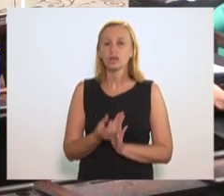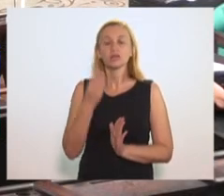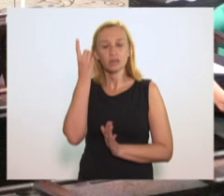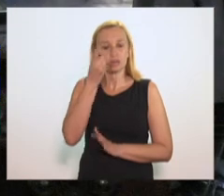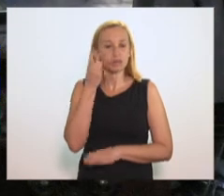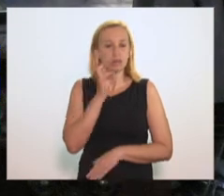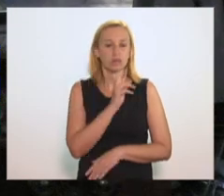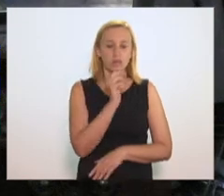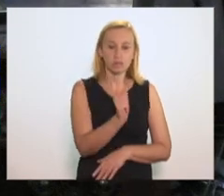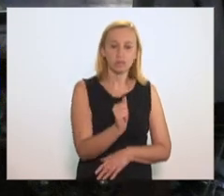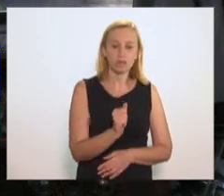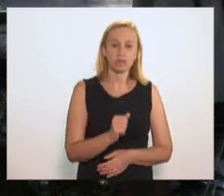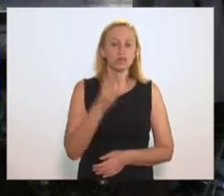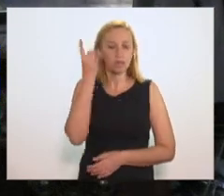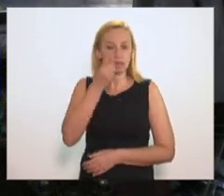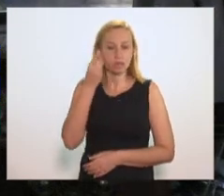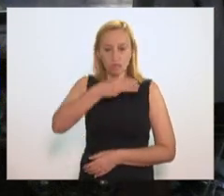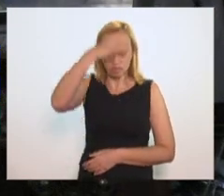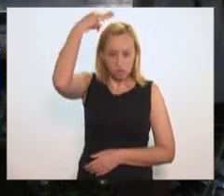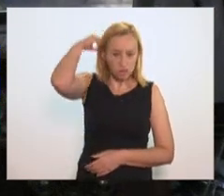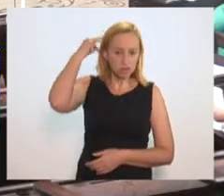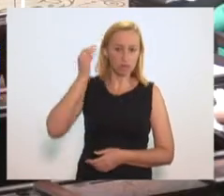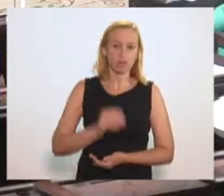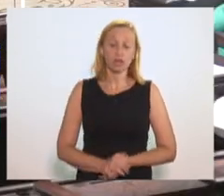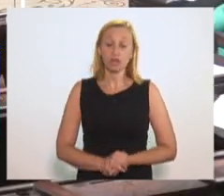deputado Rodrigo Amorim deputado Márcio Pacheco